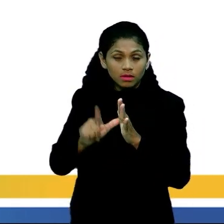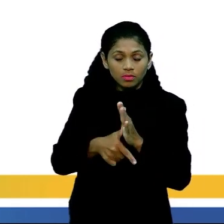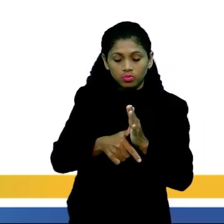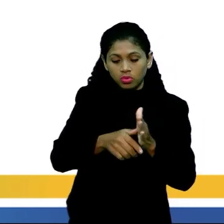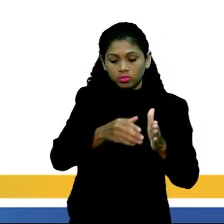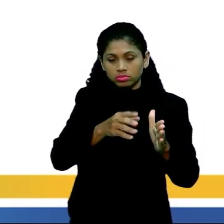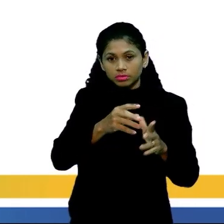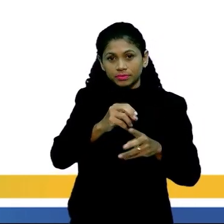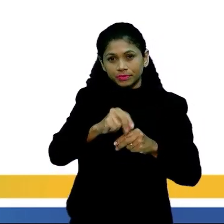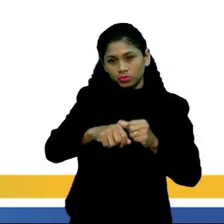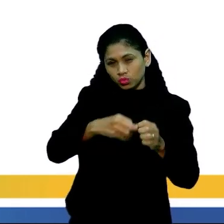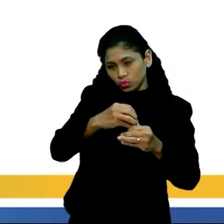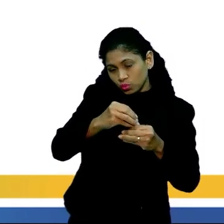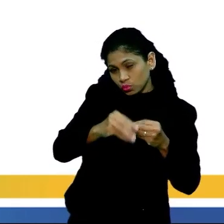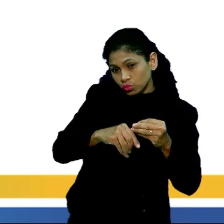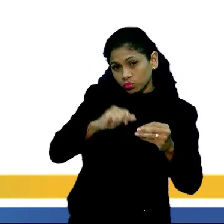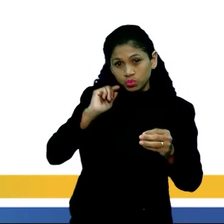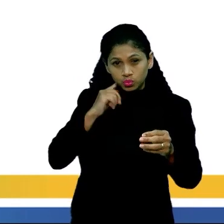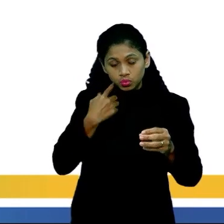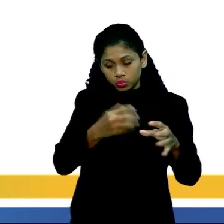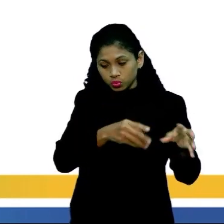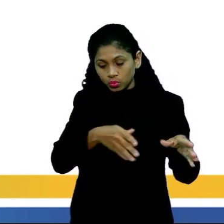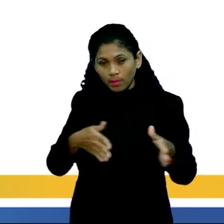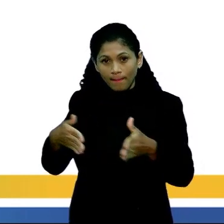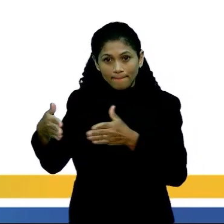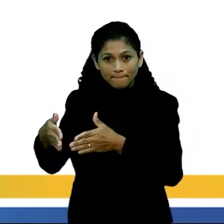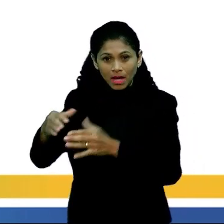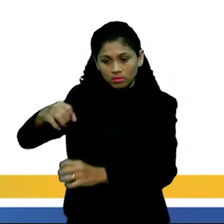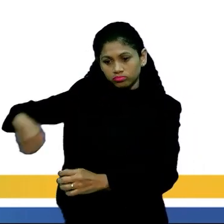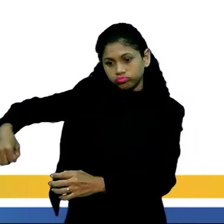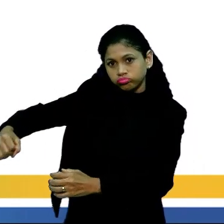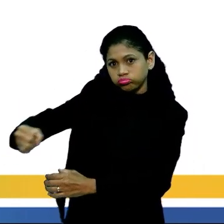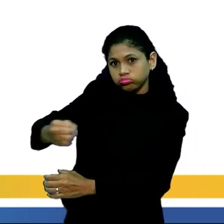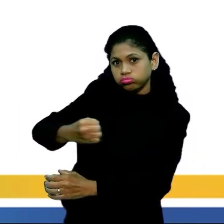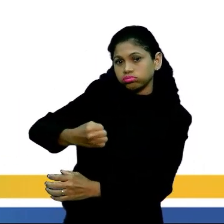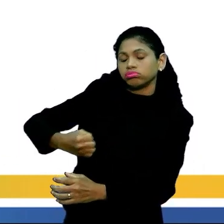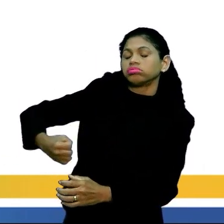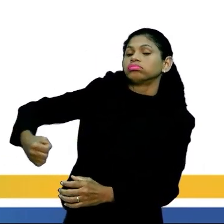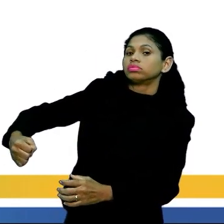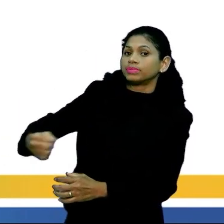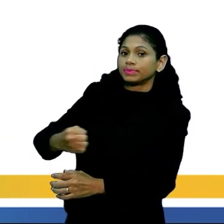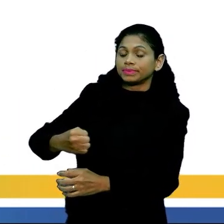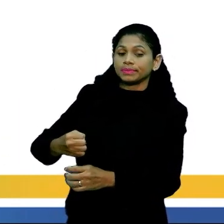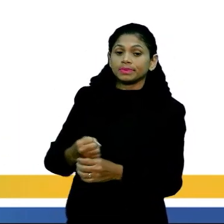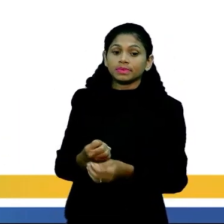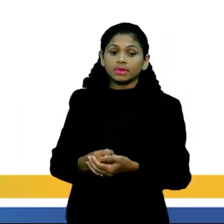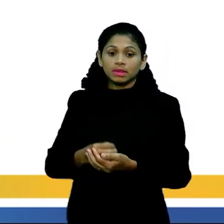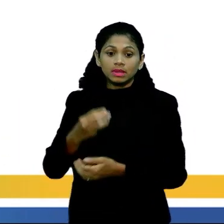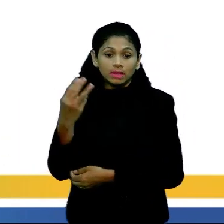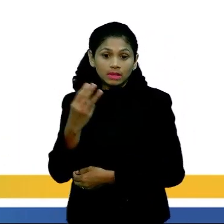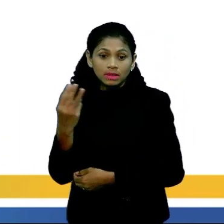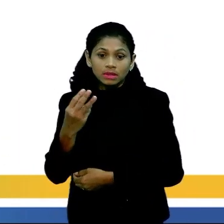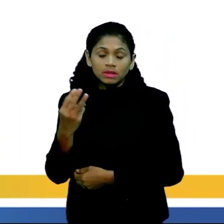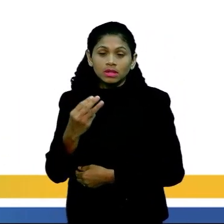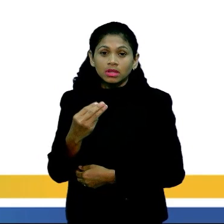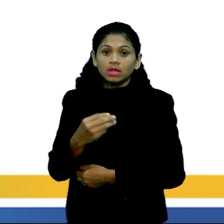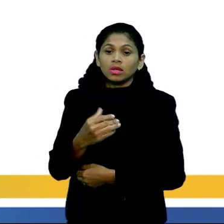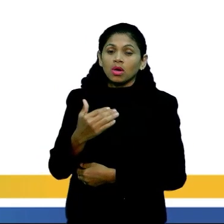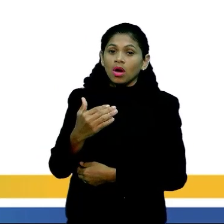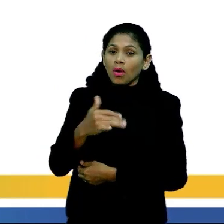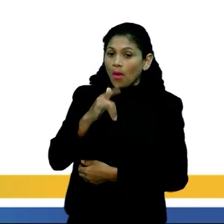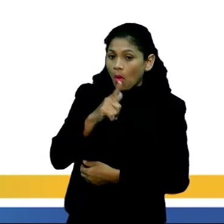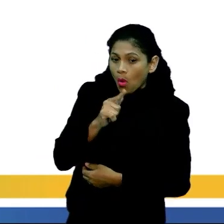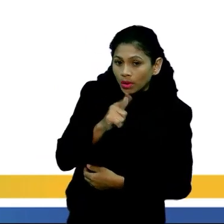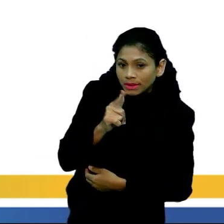as caldeiras, que geram vapor e energia para toda a usina. 3. O caldo primário resultante do